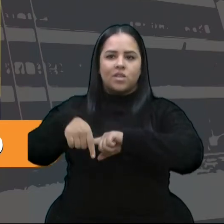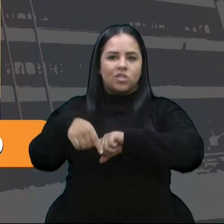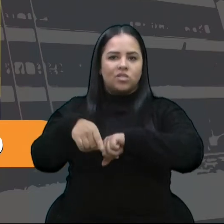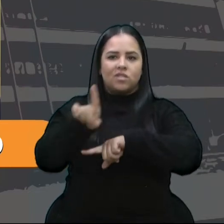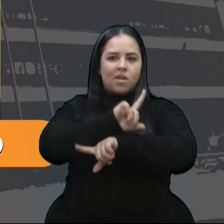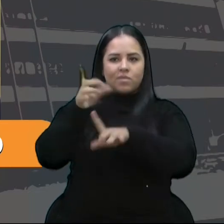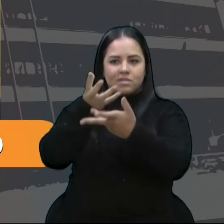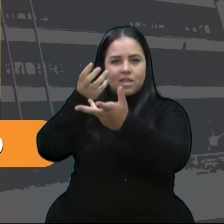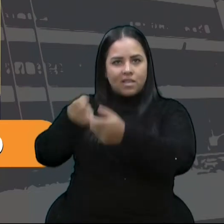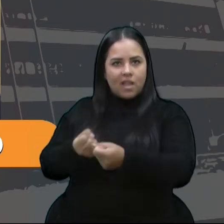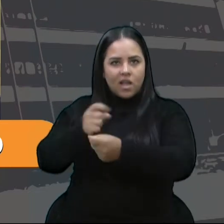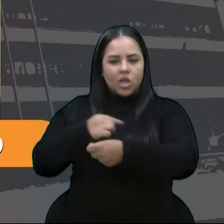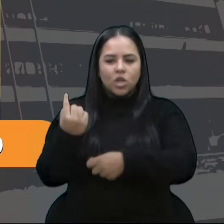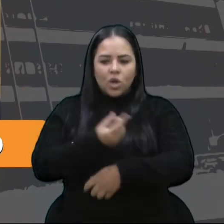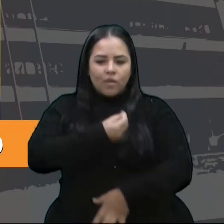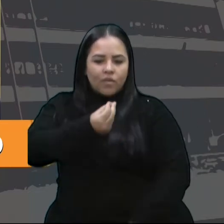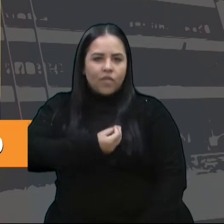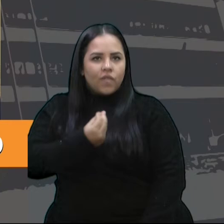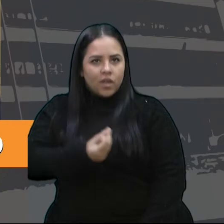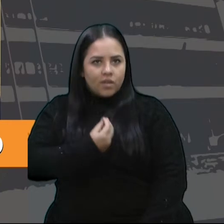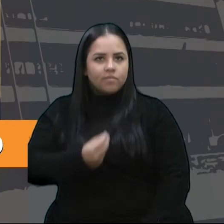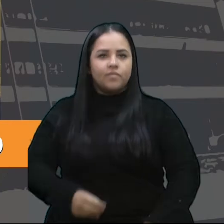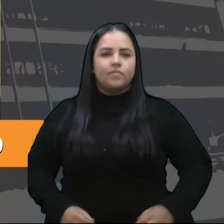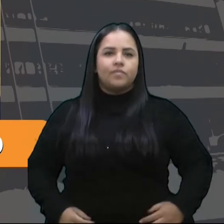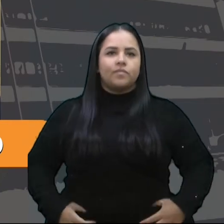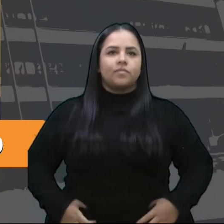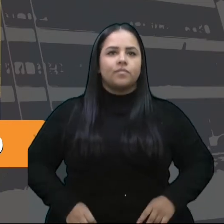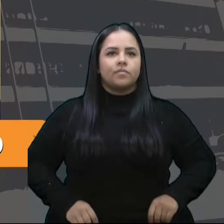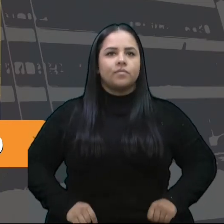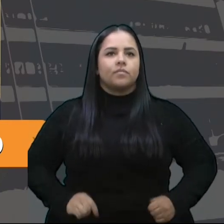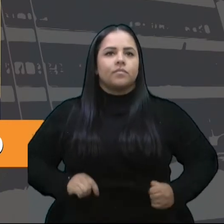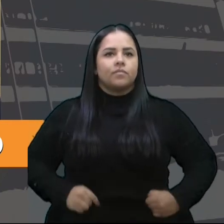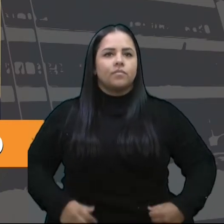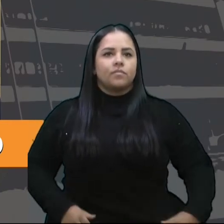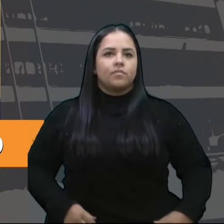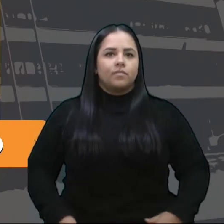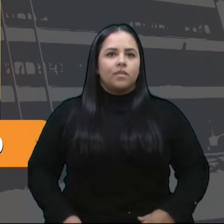nós vivenciamos, e algo muito que